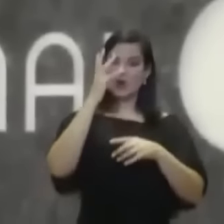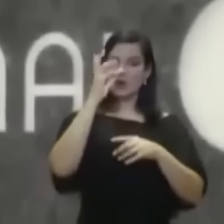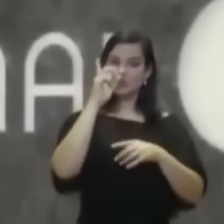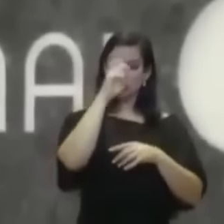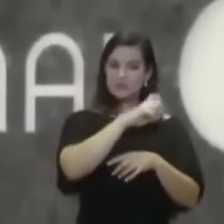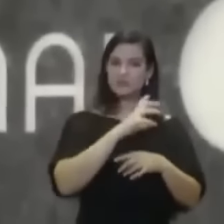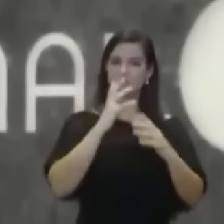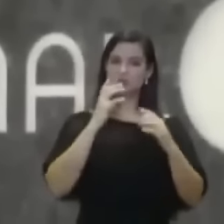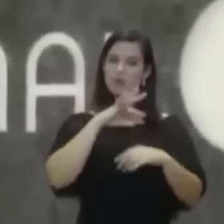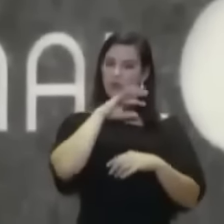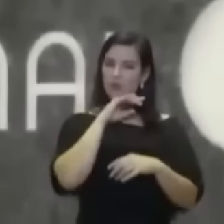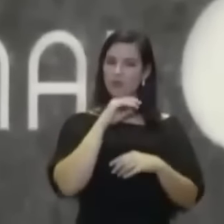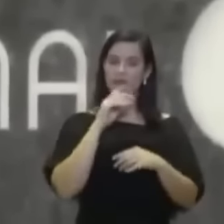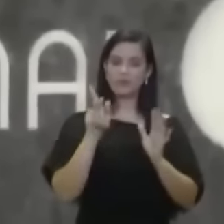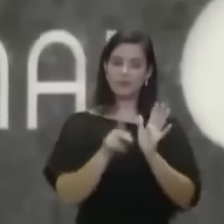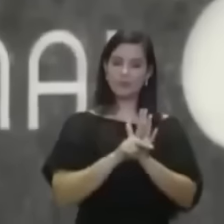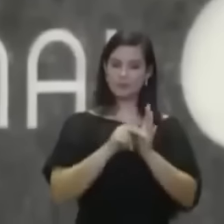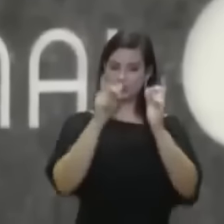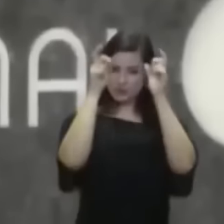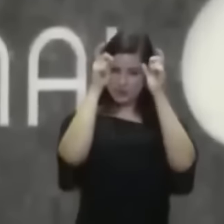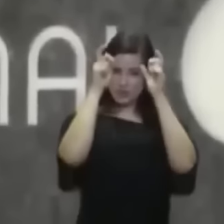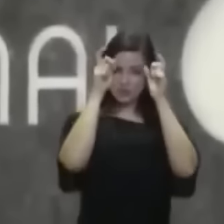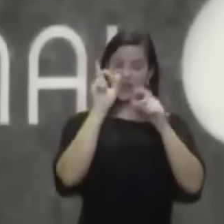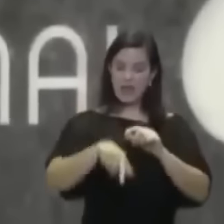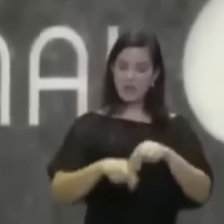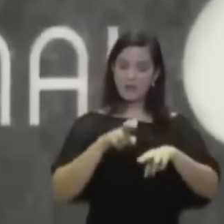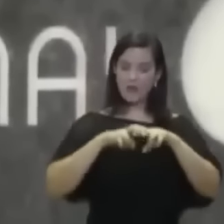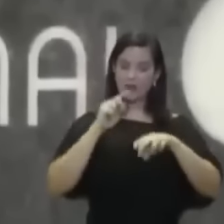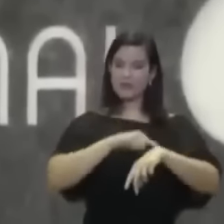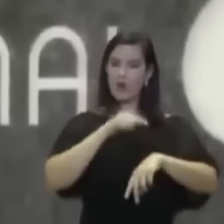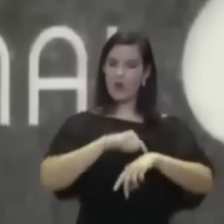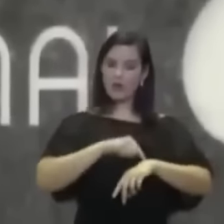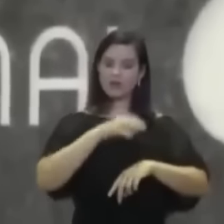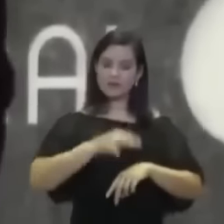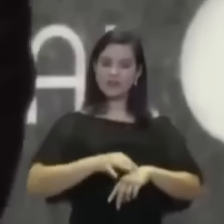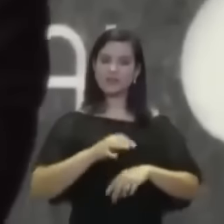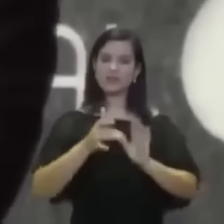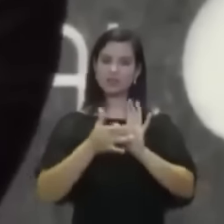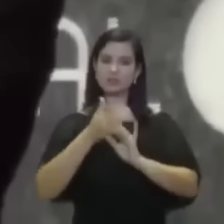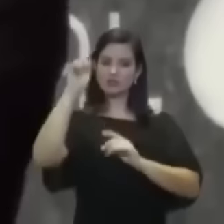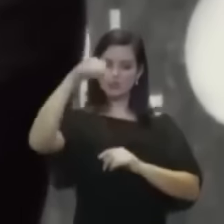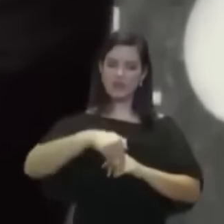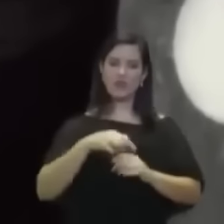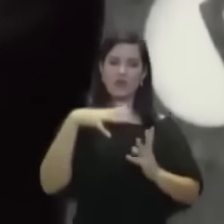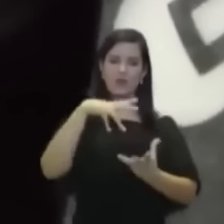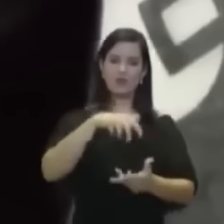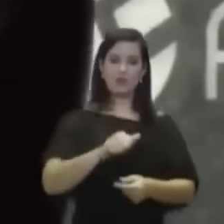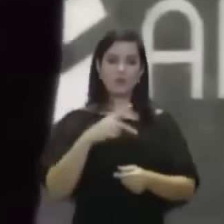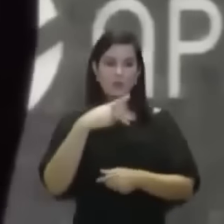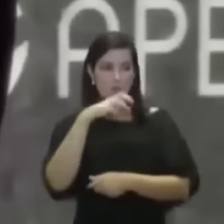ele havia vindo ao mundo. Ele é preso e os discípulos dispersam, inclusive Pedro, não tem